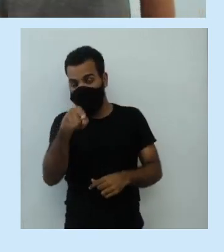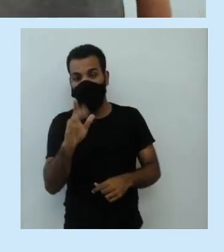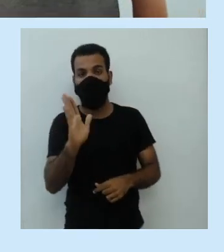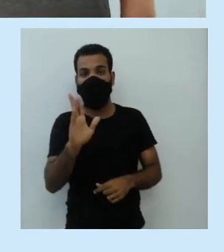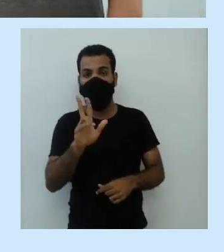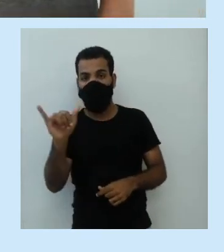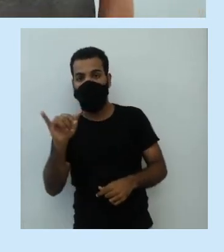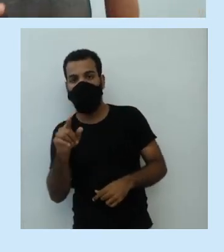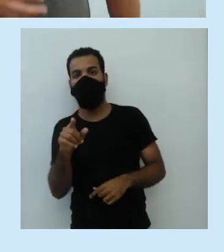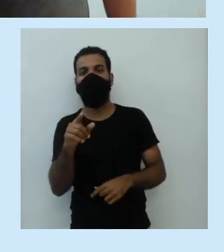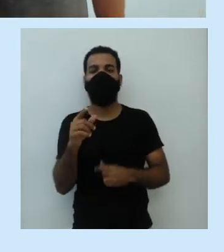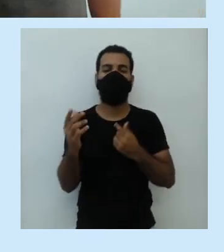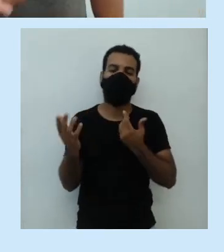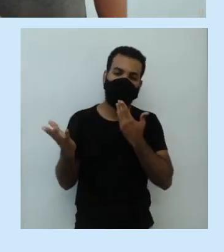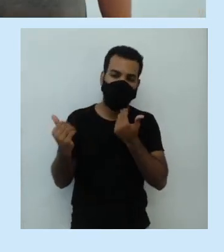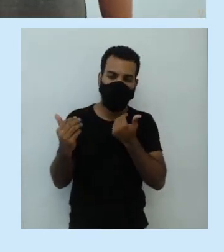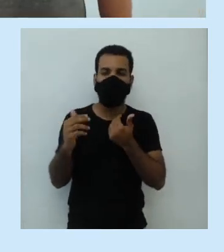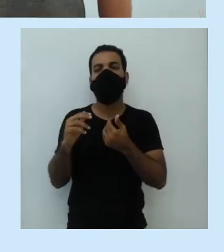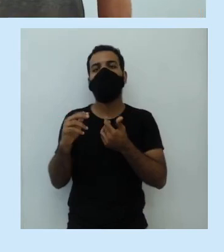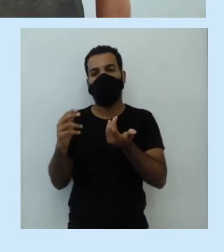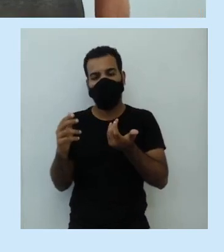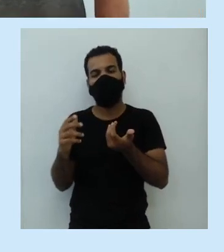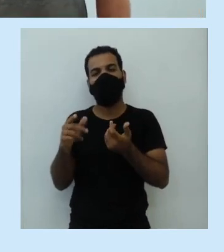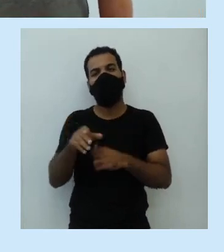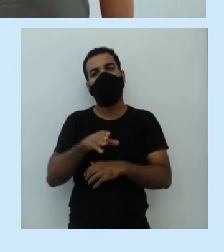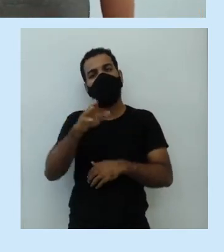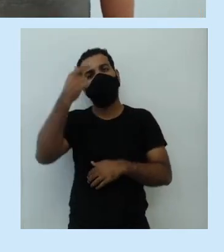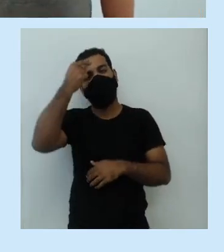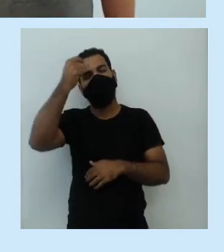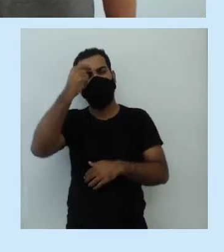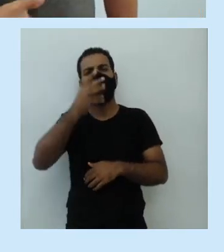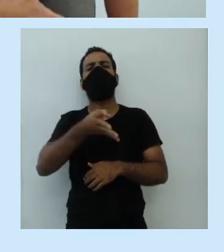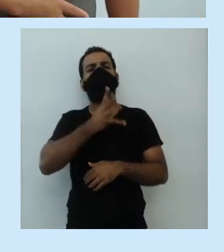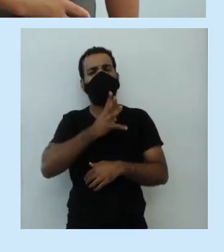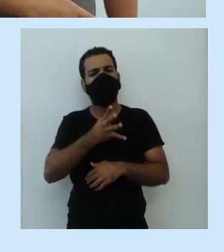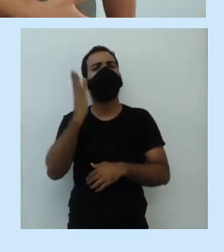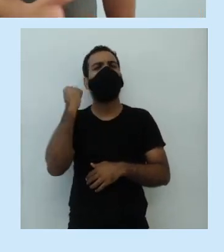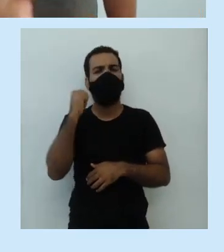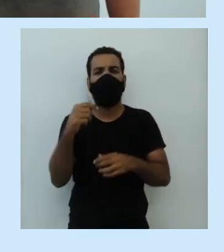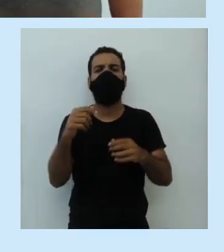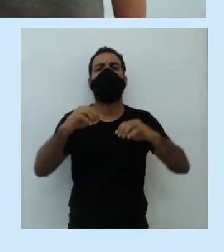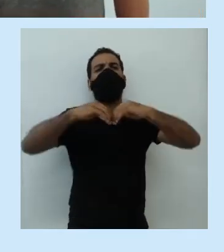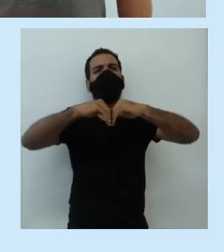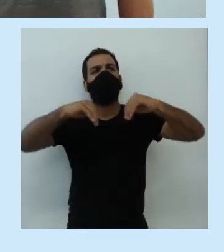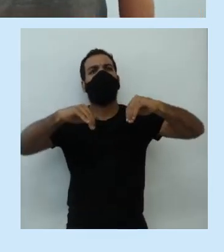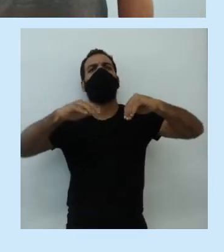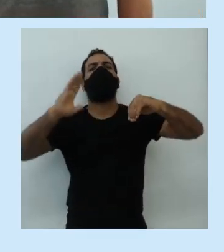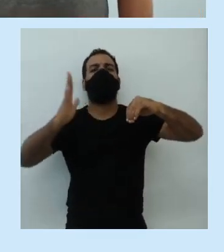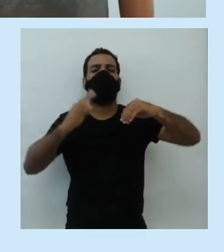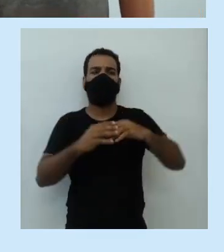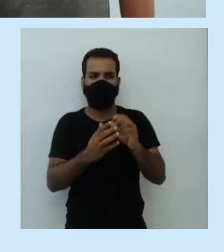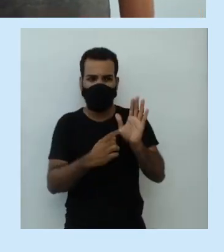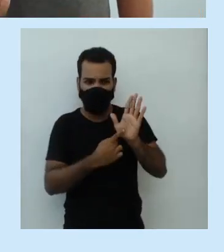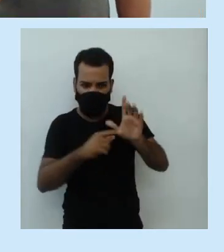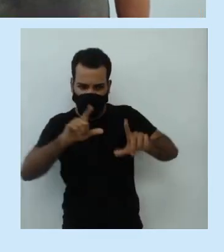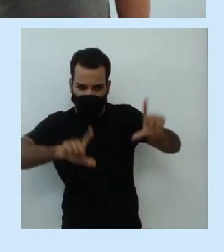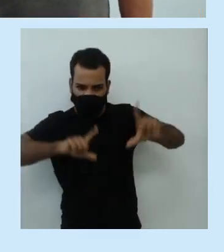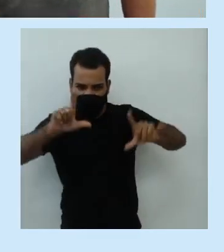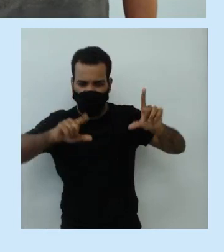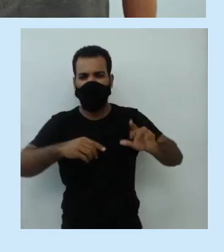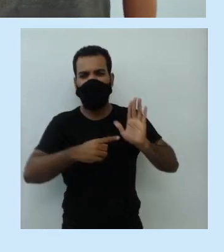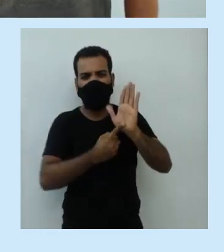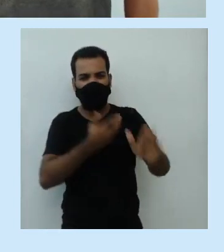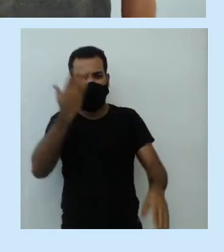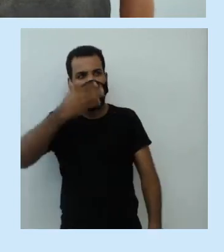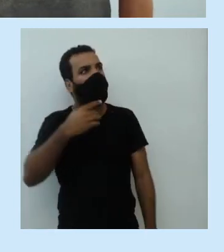para a universidade, conseguem fazer essa análise crítica que de milhares de pessoas que desejam entrar